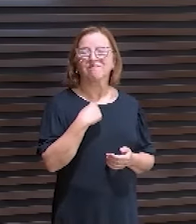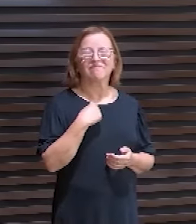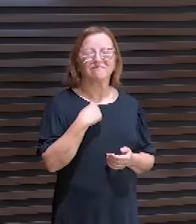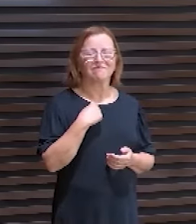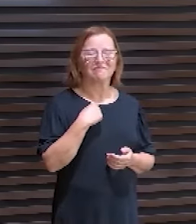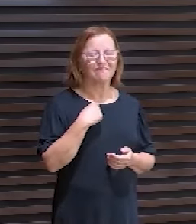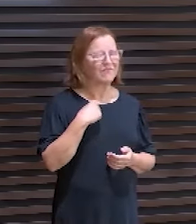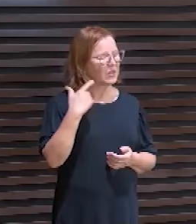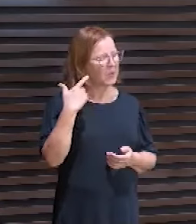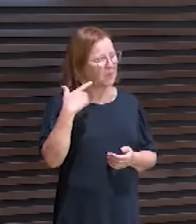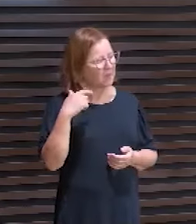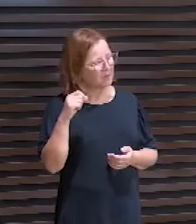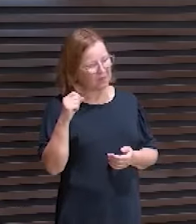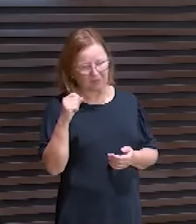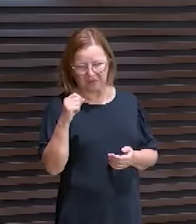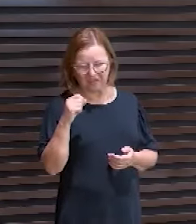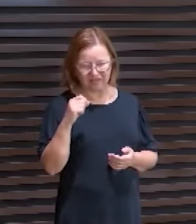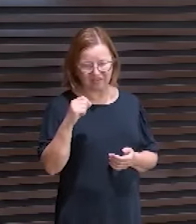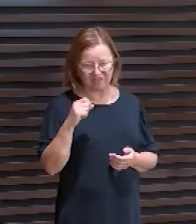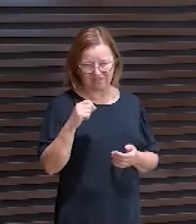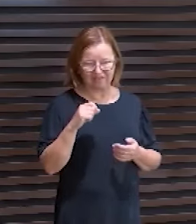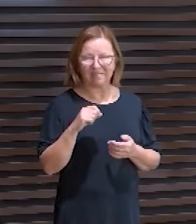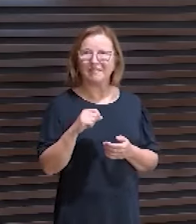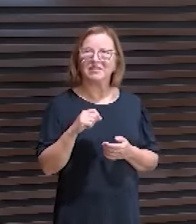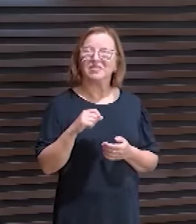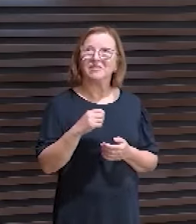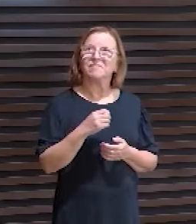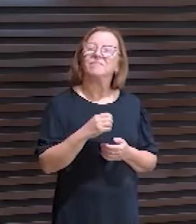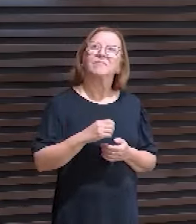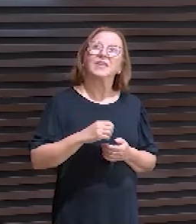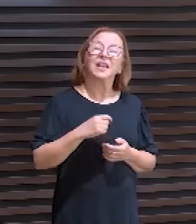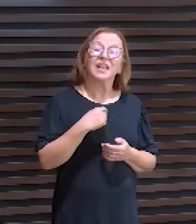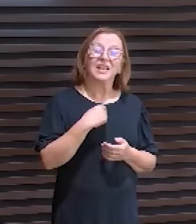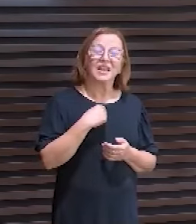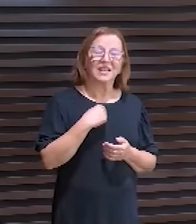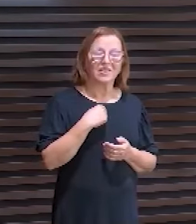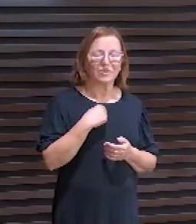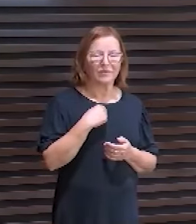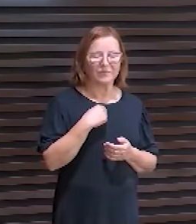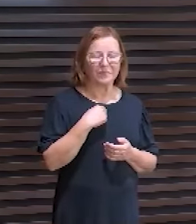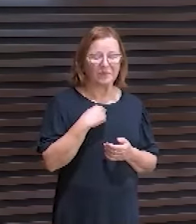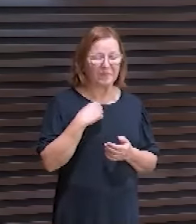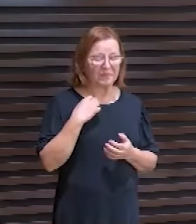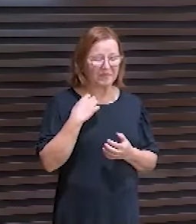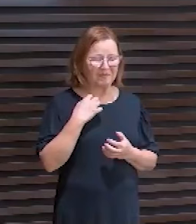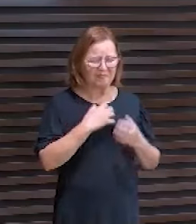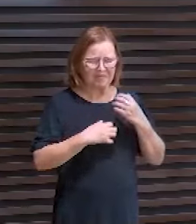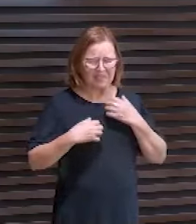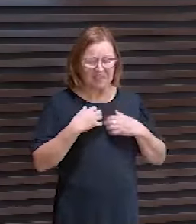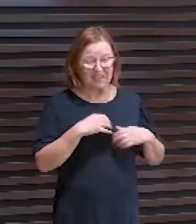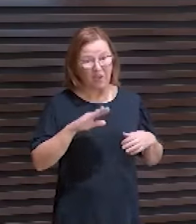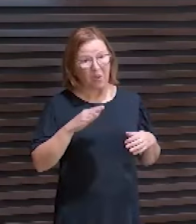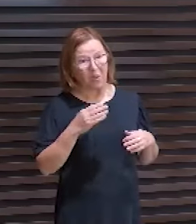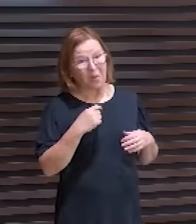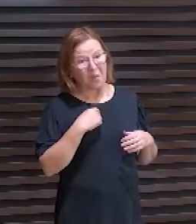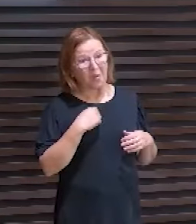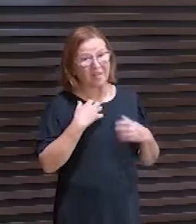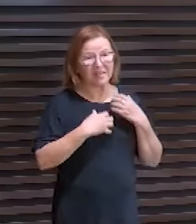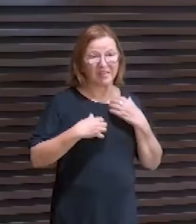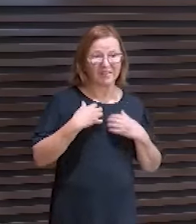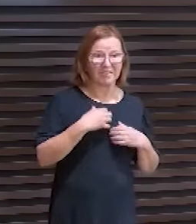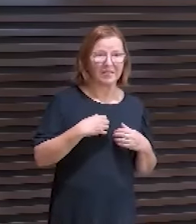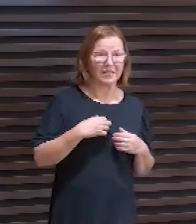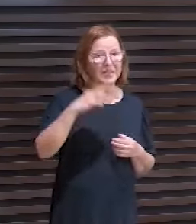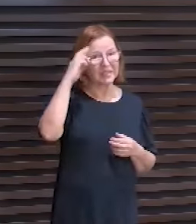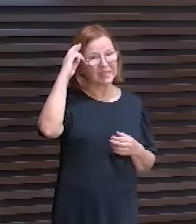faço eu não dou conta da minha reação senhor eu sou ansioso ou eu sou ansiosa